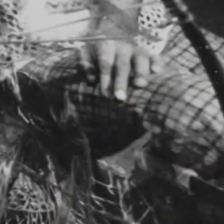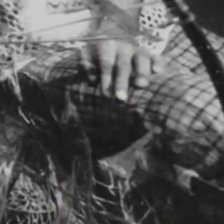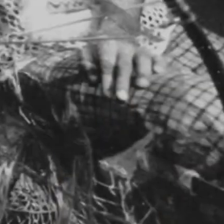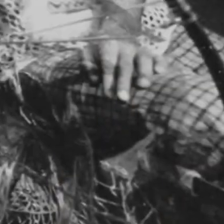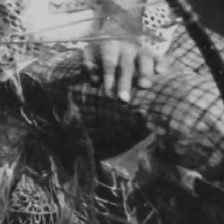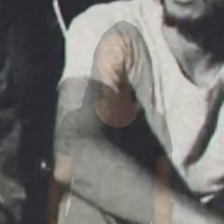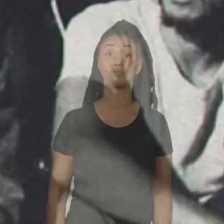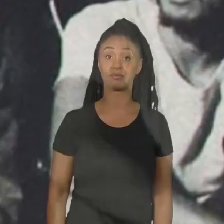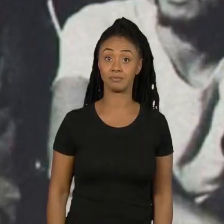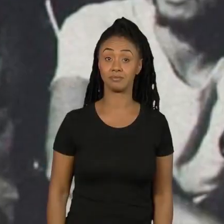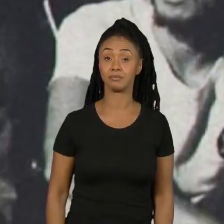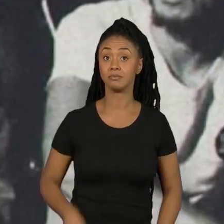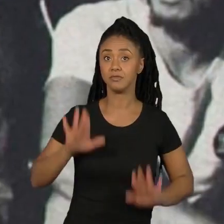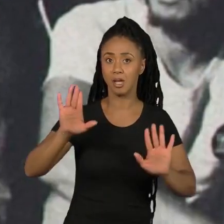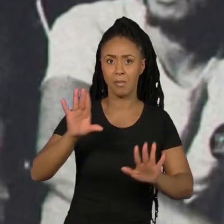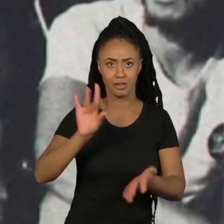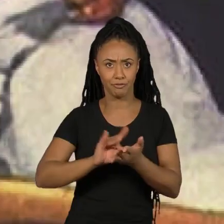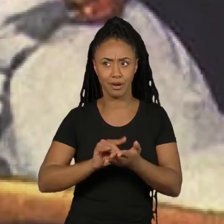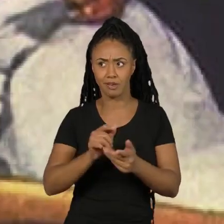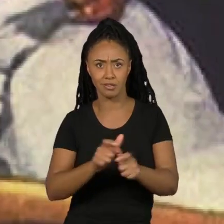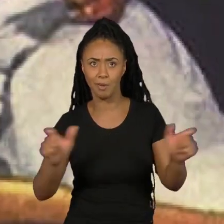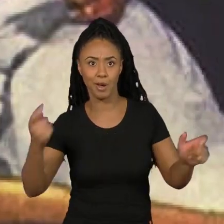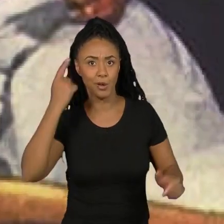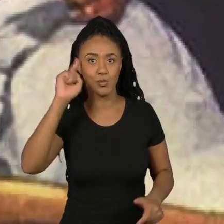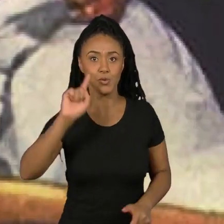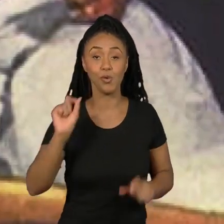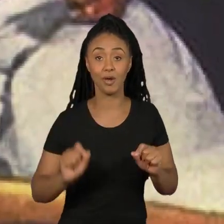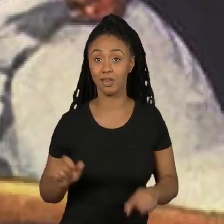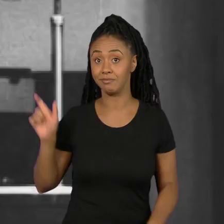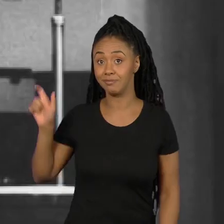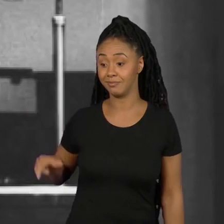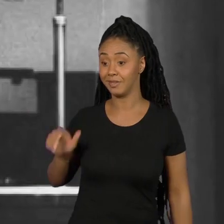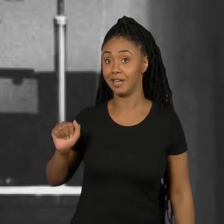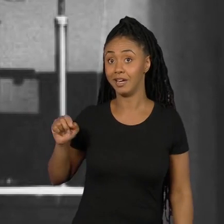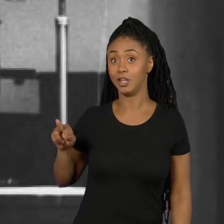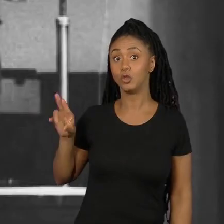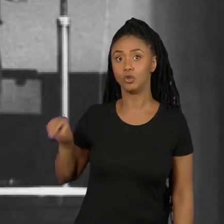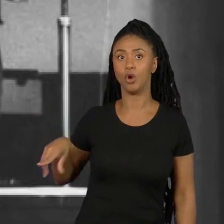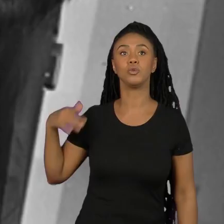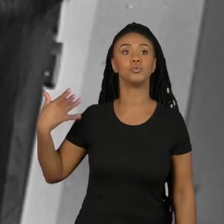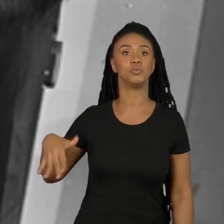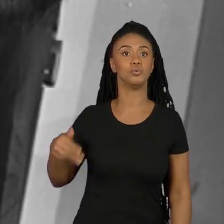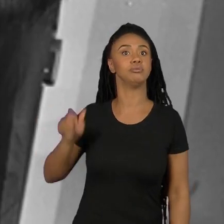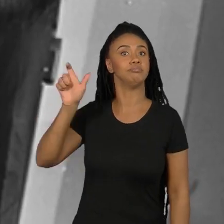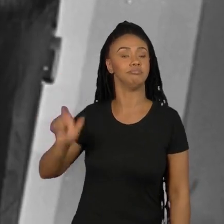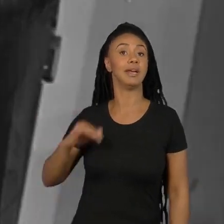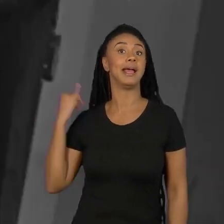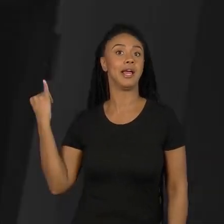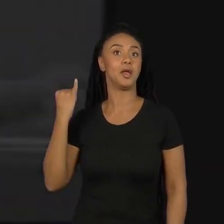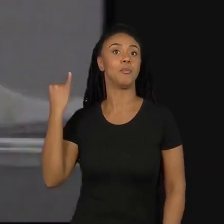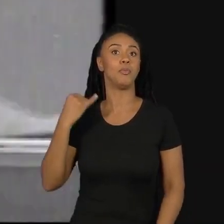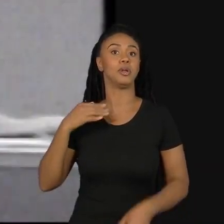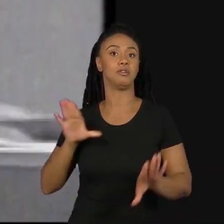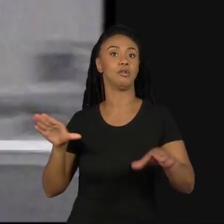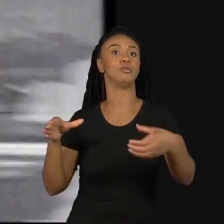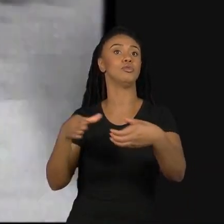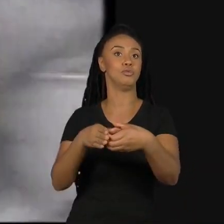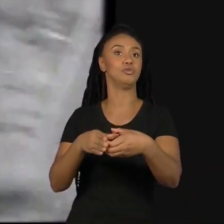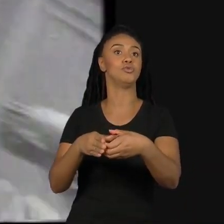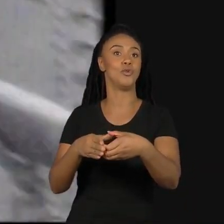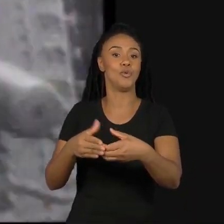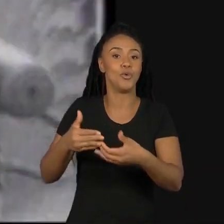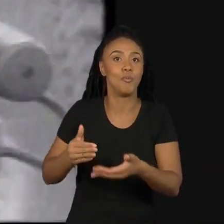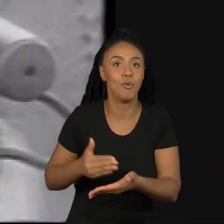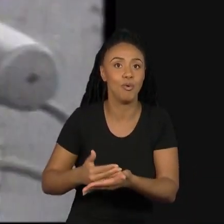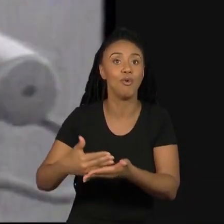O que muita gente não sabe é que Antônio Petkov desempenhou um papel importante na formação e nos primeiros